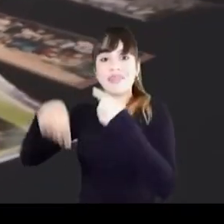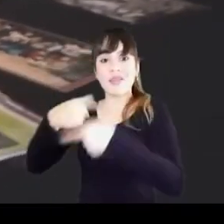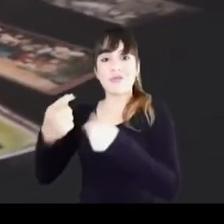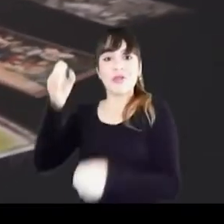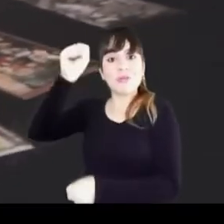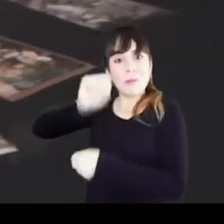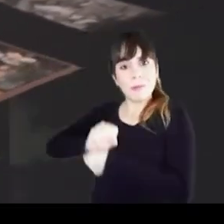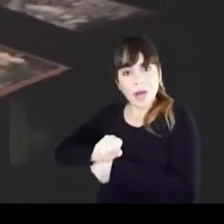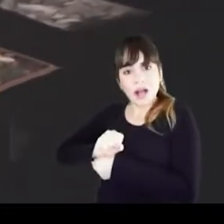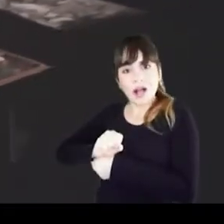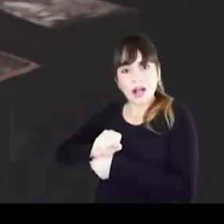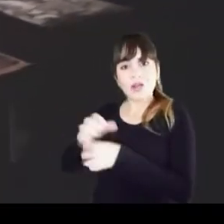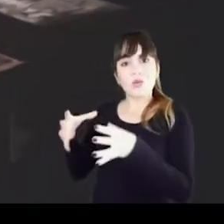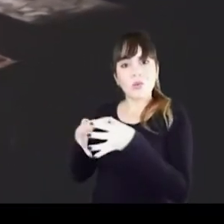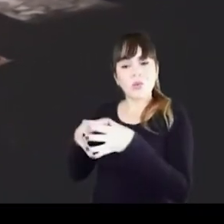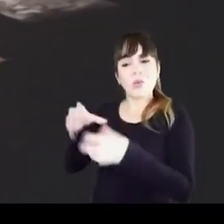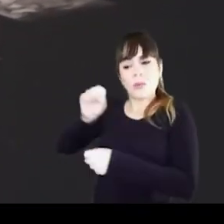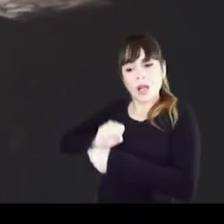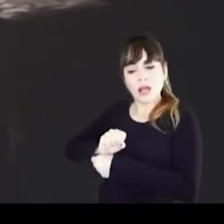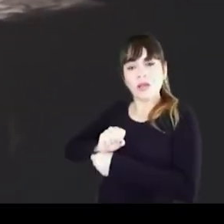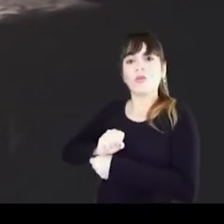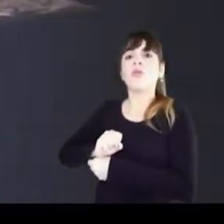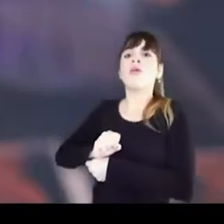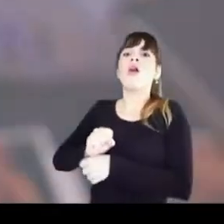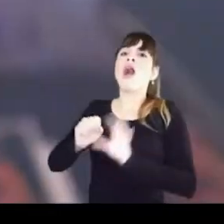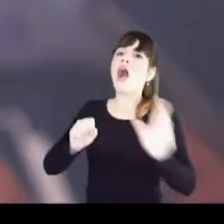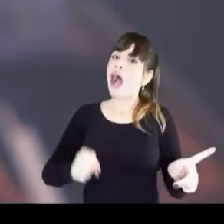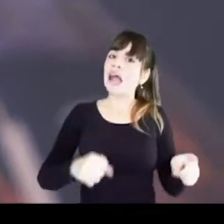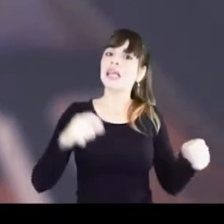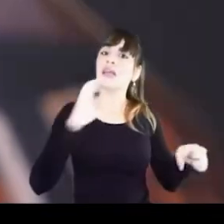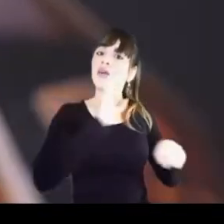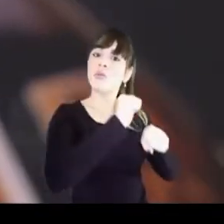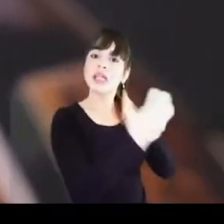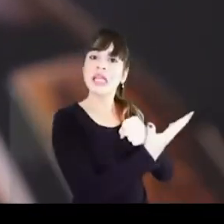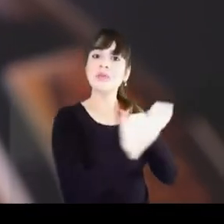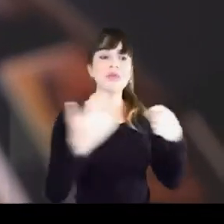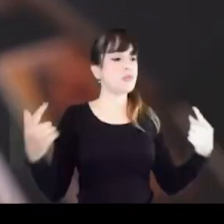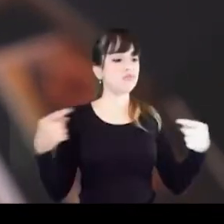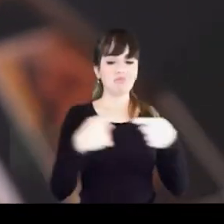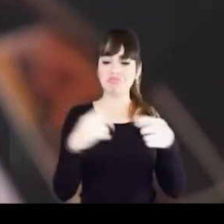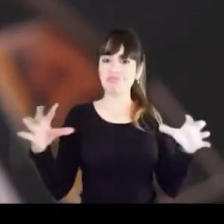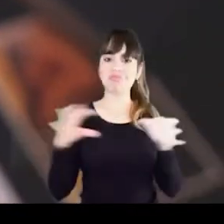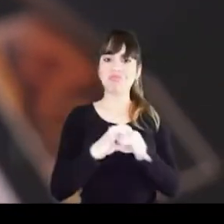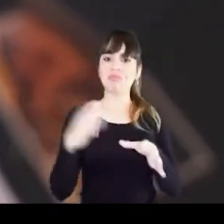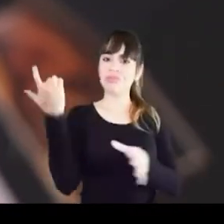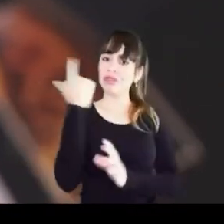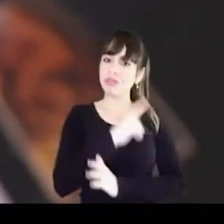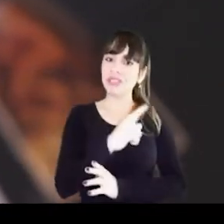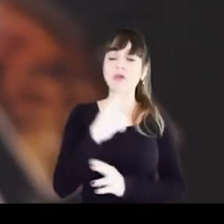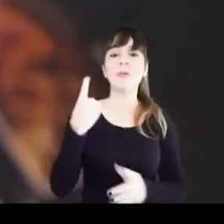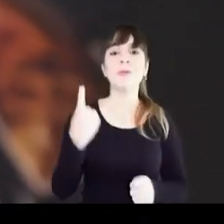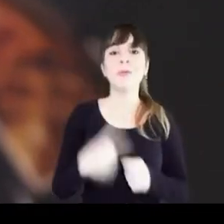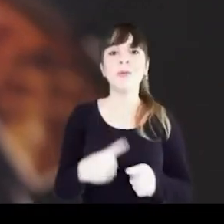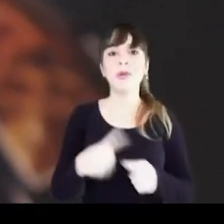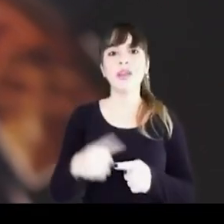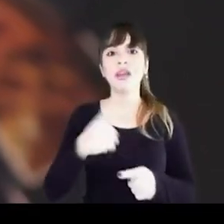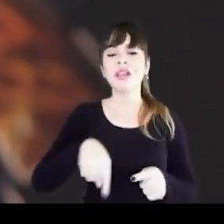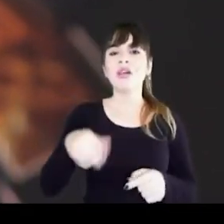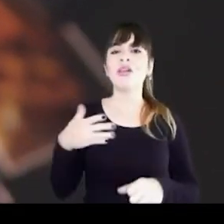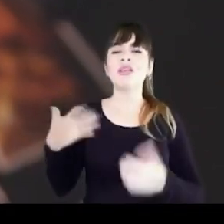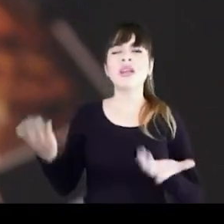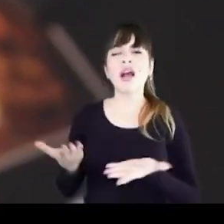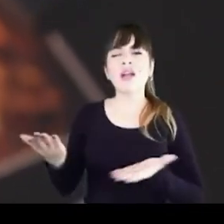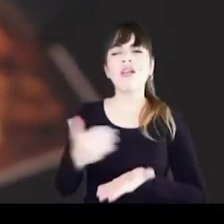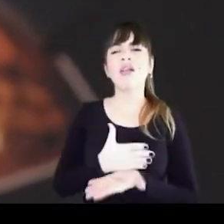pós-viagem, nesse momento de aparecimento nacional, né, para outros estados, para outras produções. E